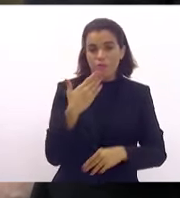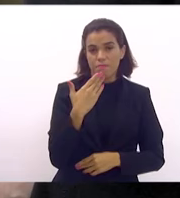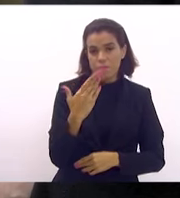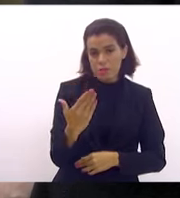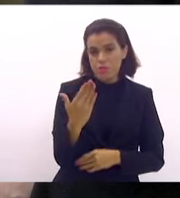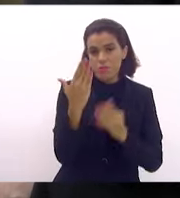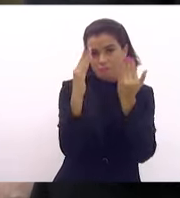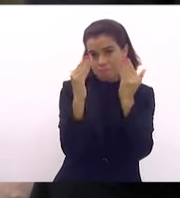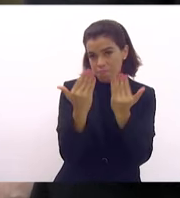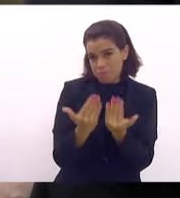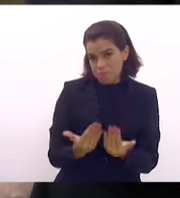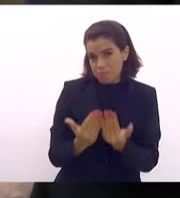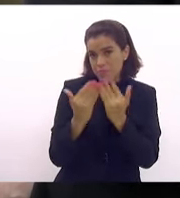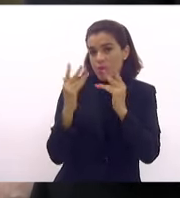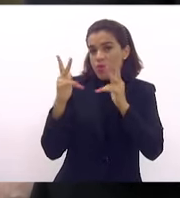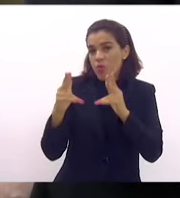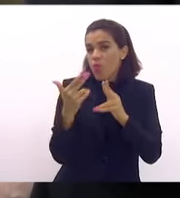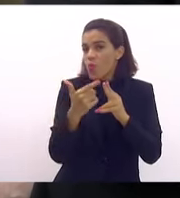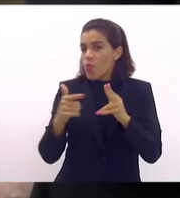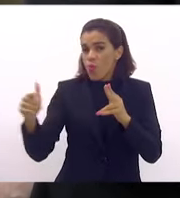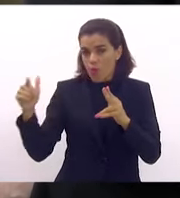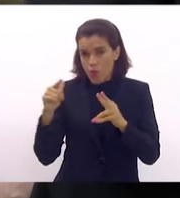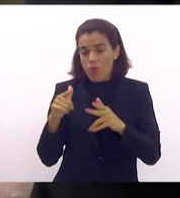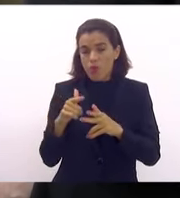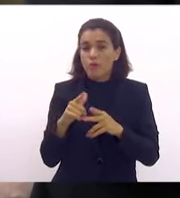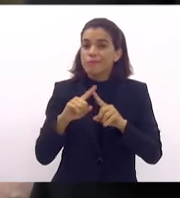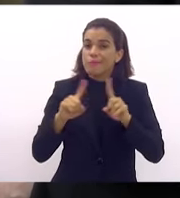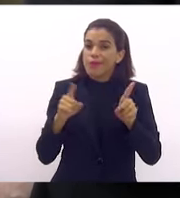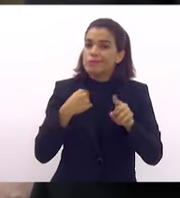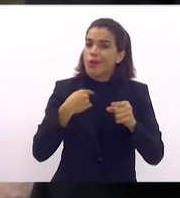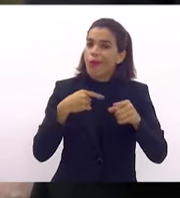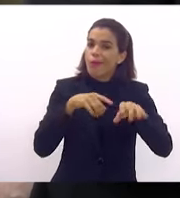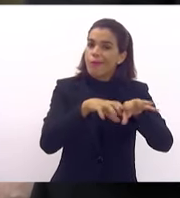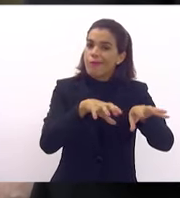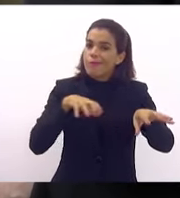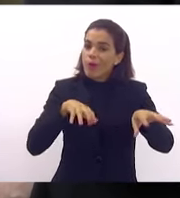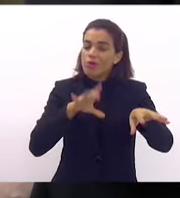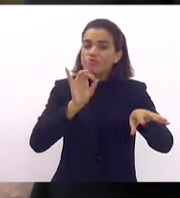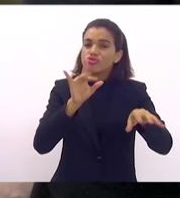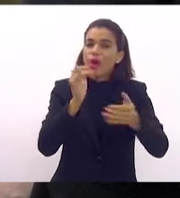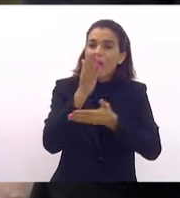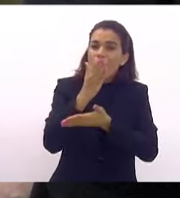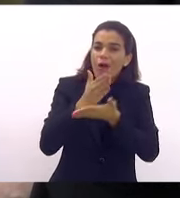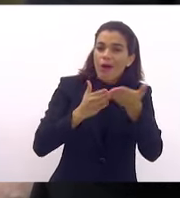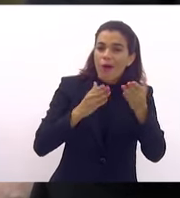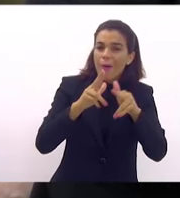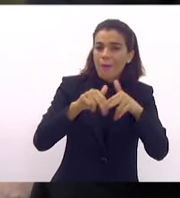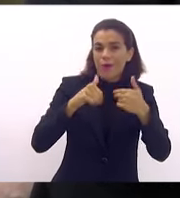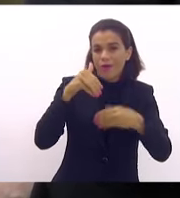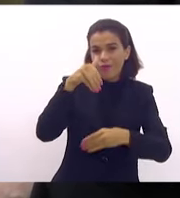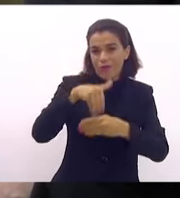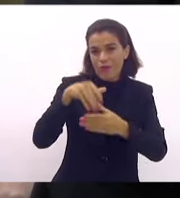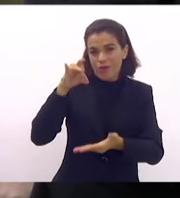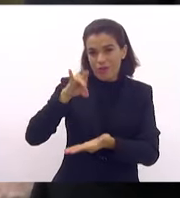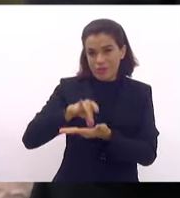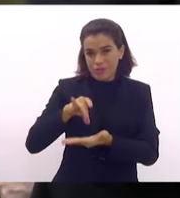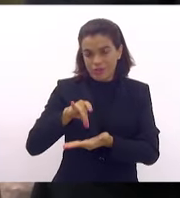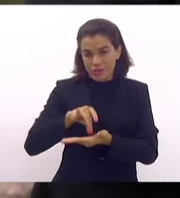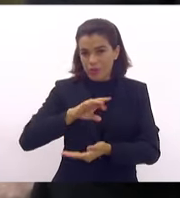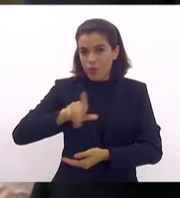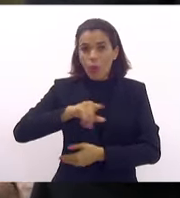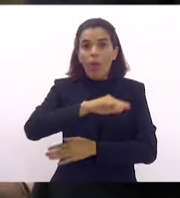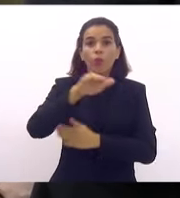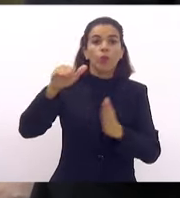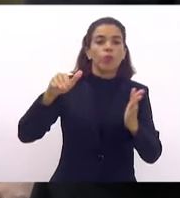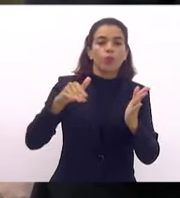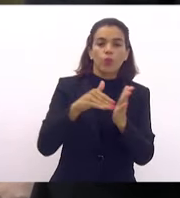também assim como outras. Então, a minha divergência ela é apenas parcial ao voto original, não é